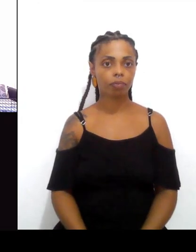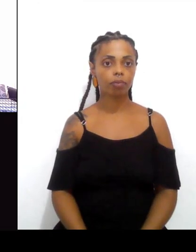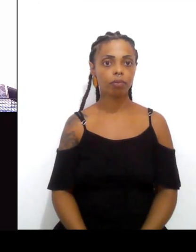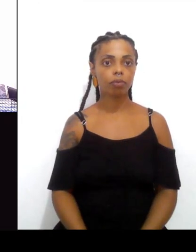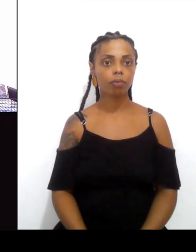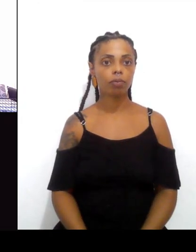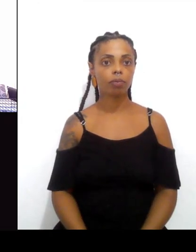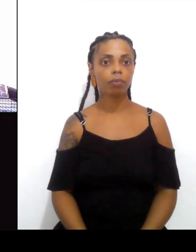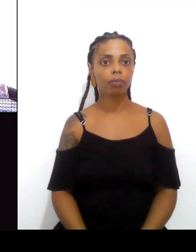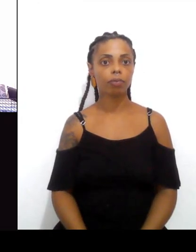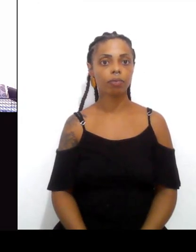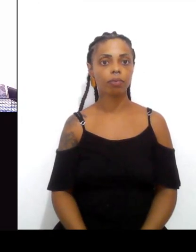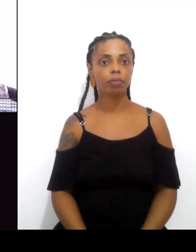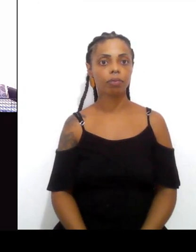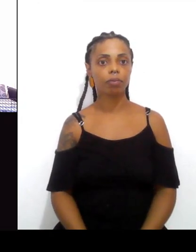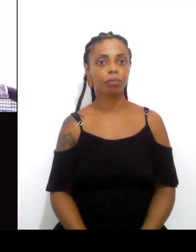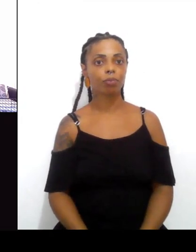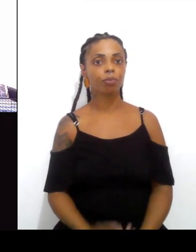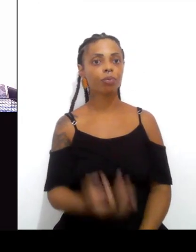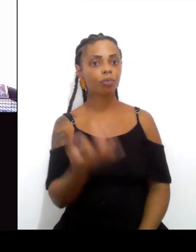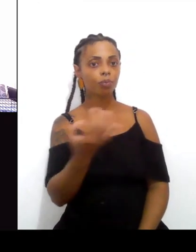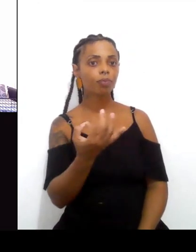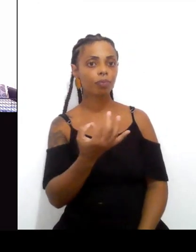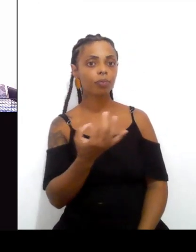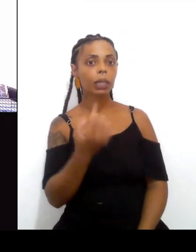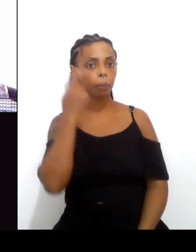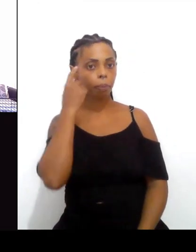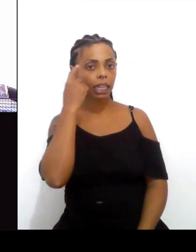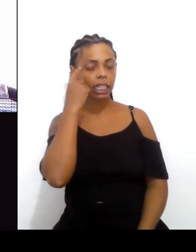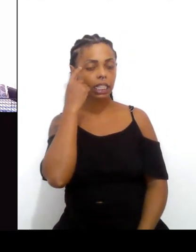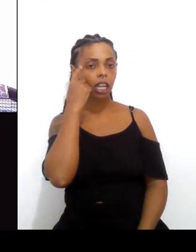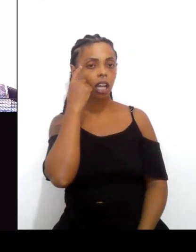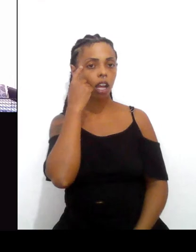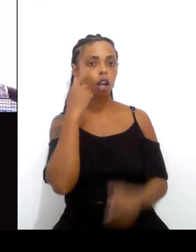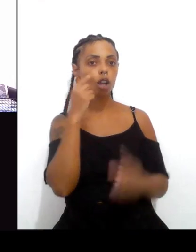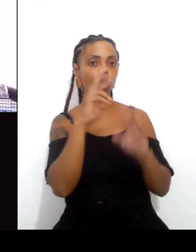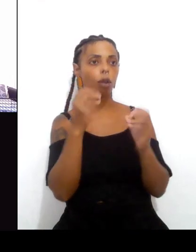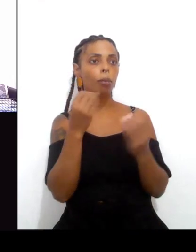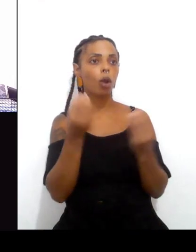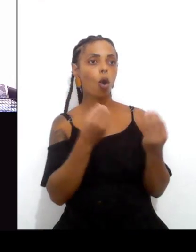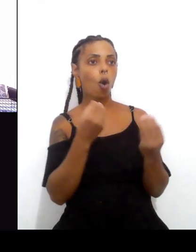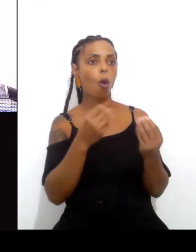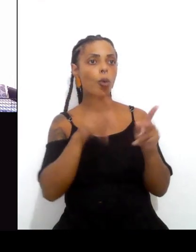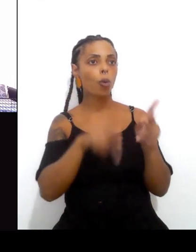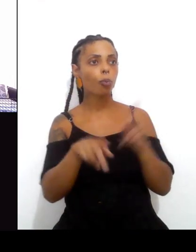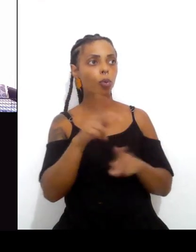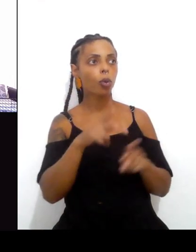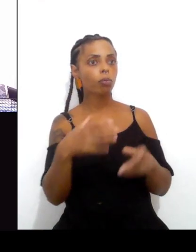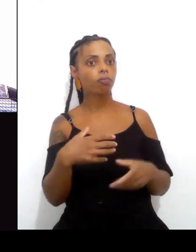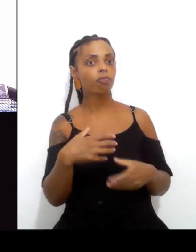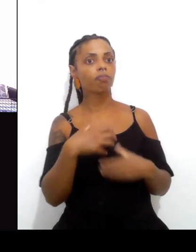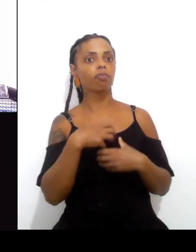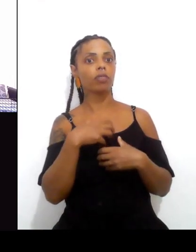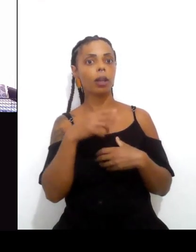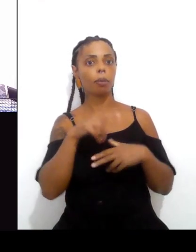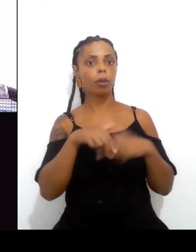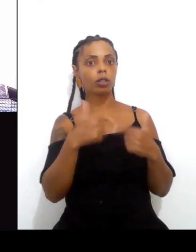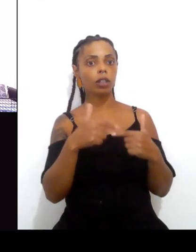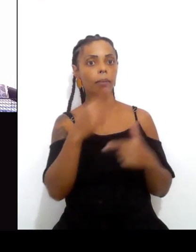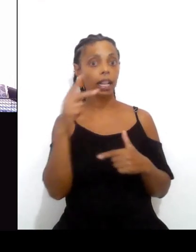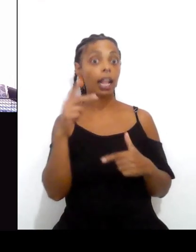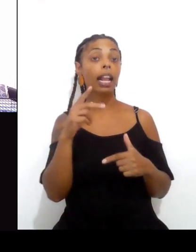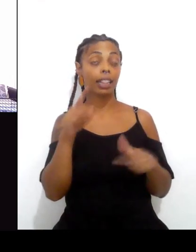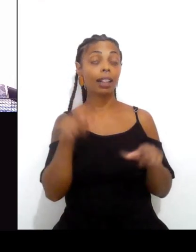bem pensando nessa recepção né do público em relação a obra do bacon e especificamente a participação dele na Bienal da